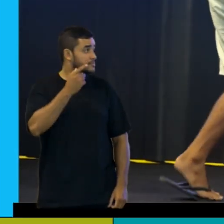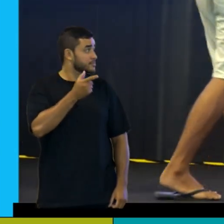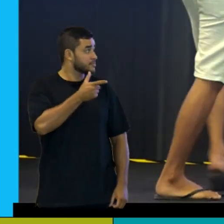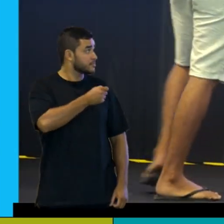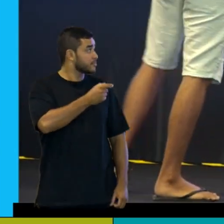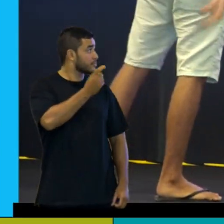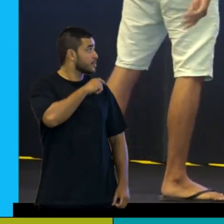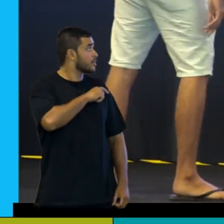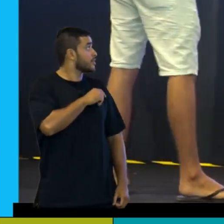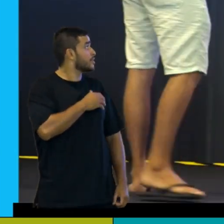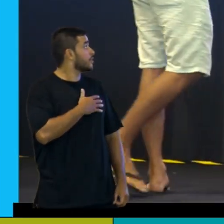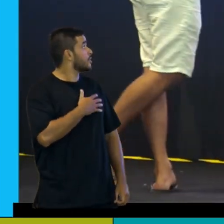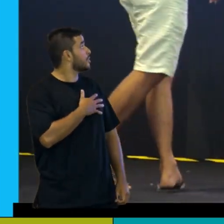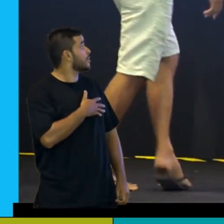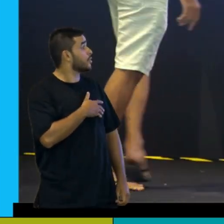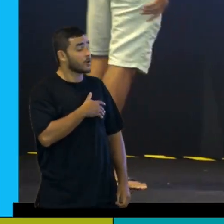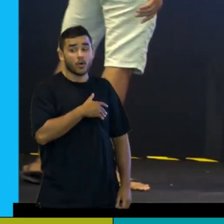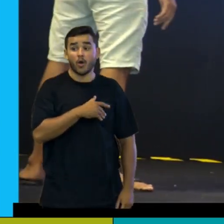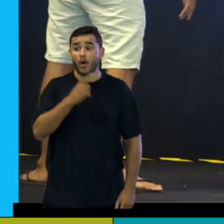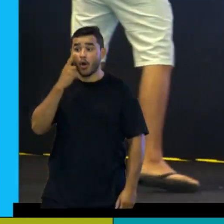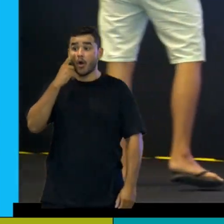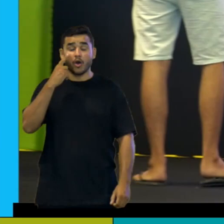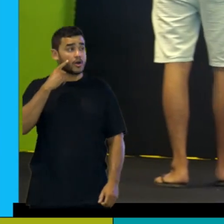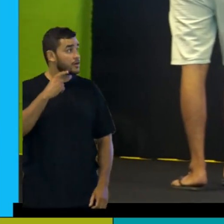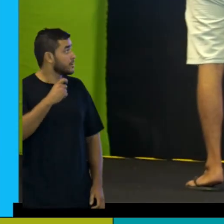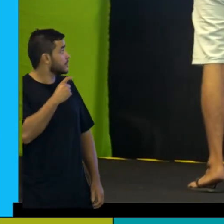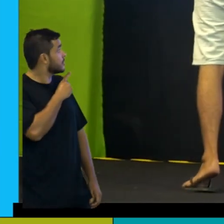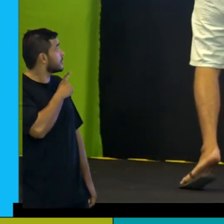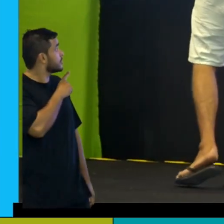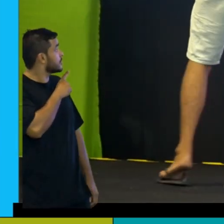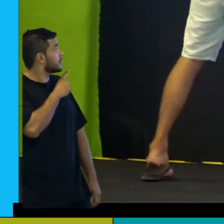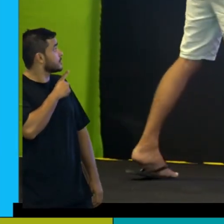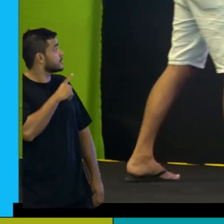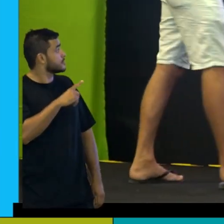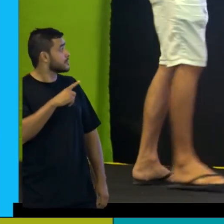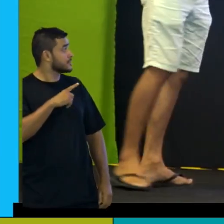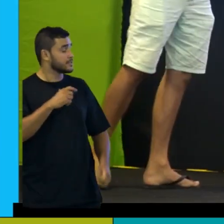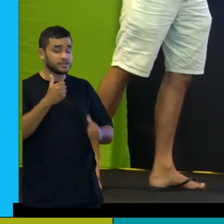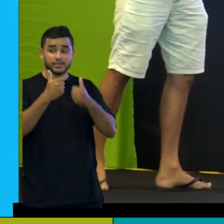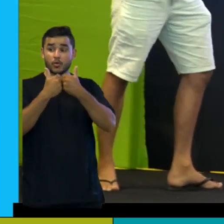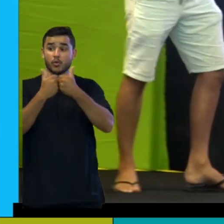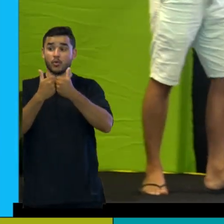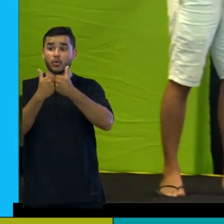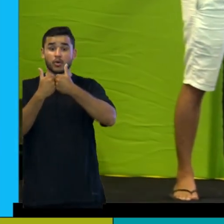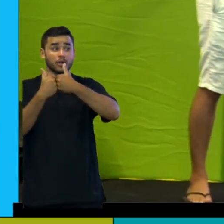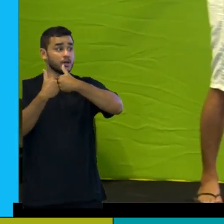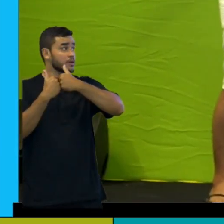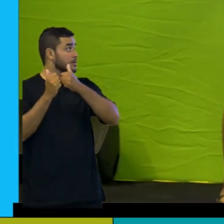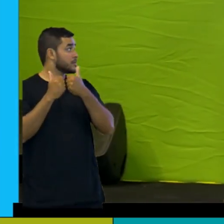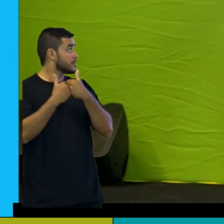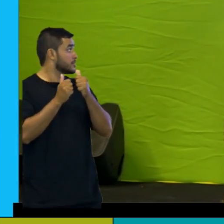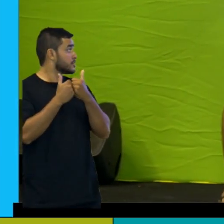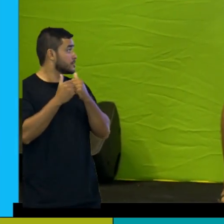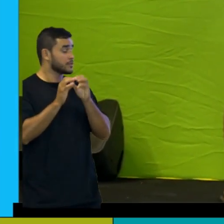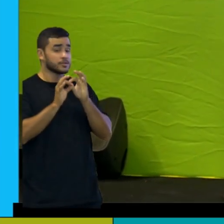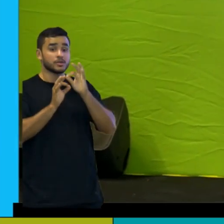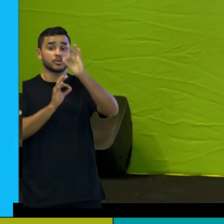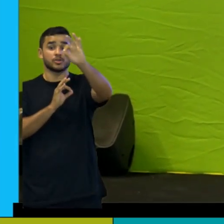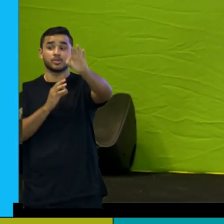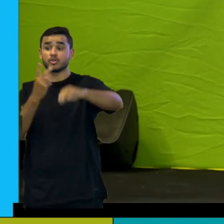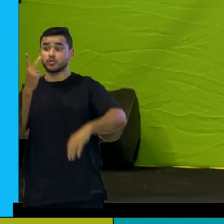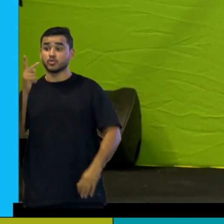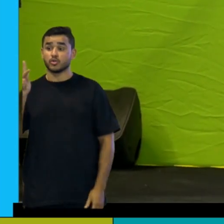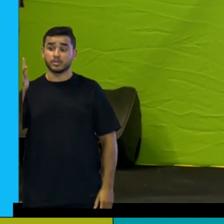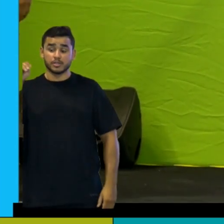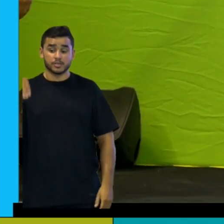mais. Ó, pessoal, vamos ver aqui no ônibus, não é? Onde a gente vai percorrer 2 km de ônibus.